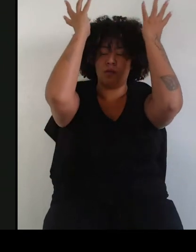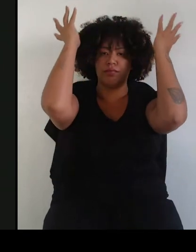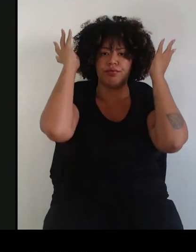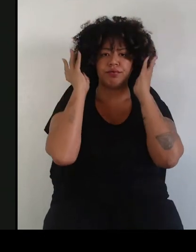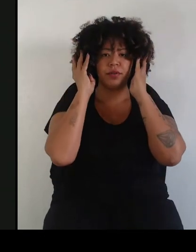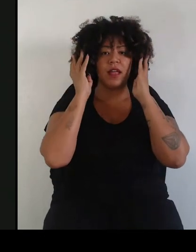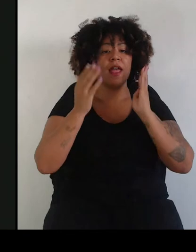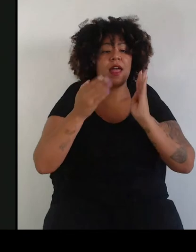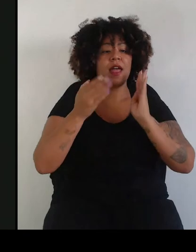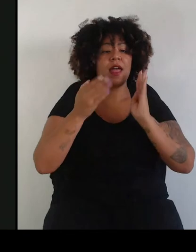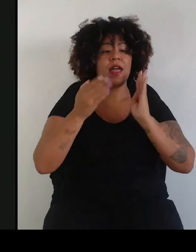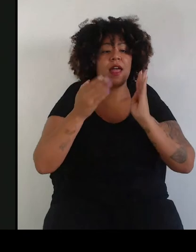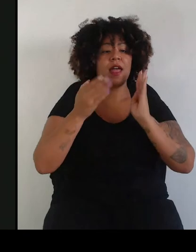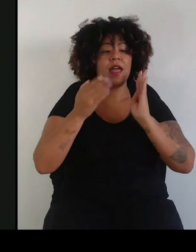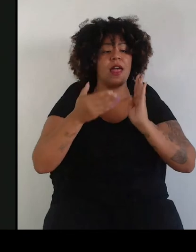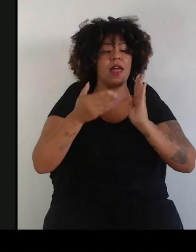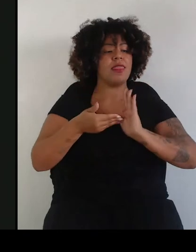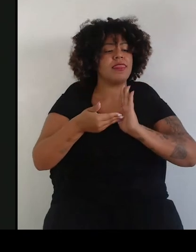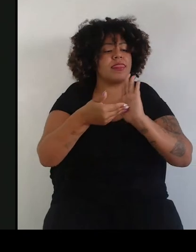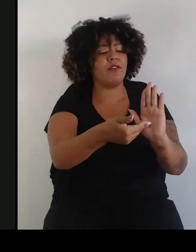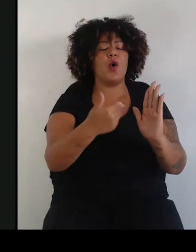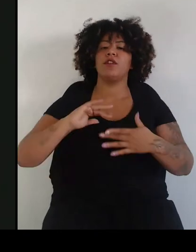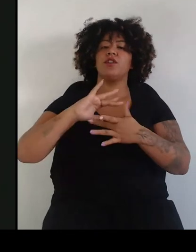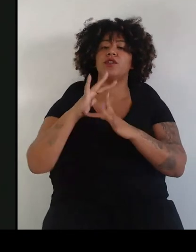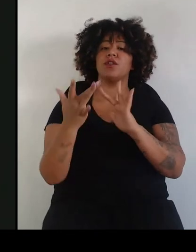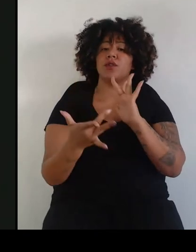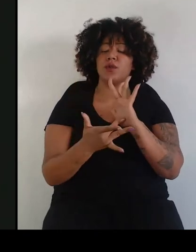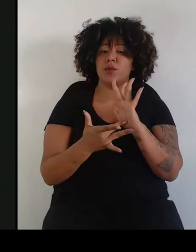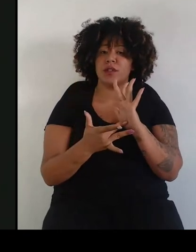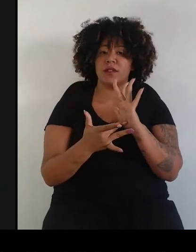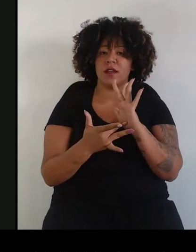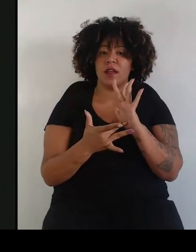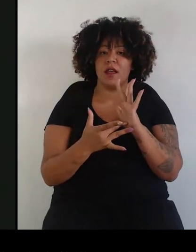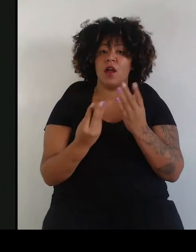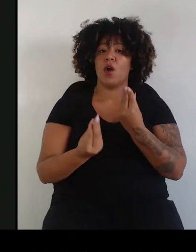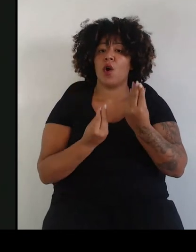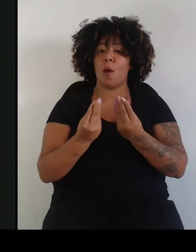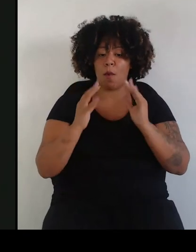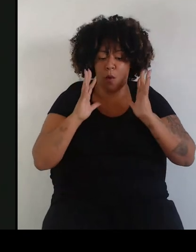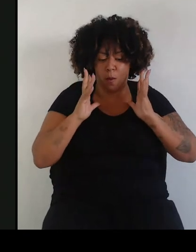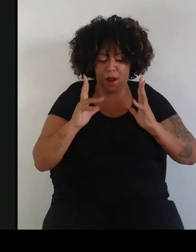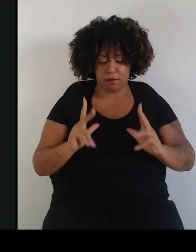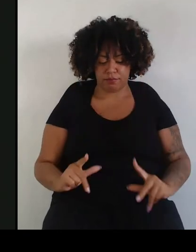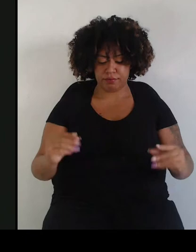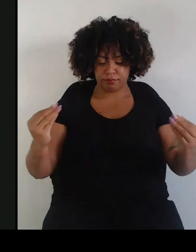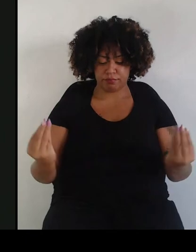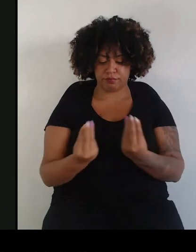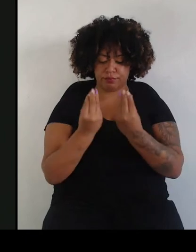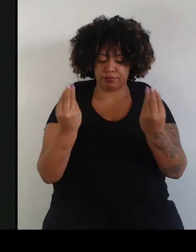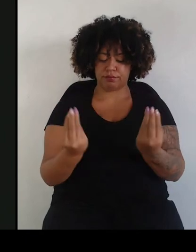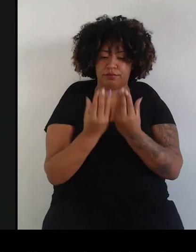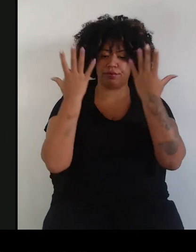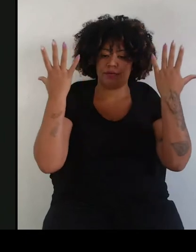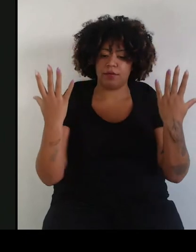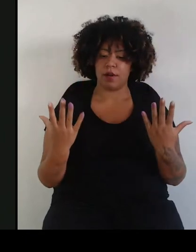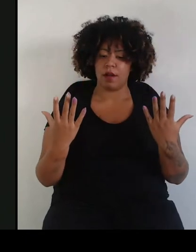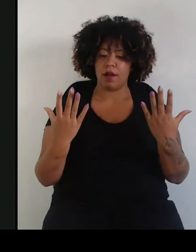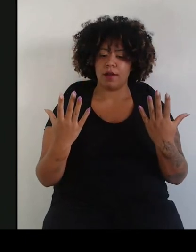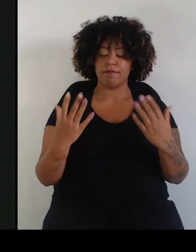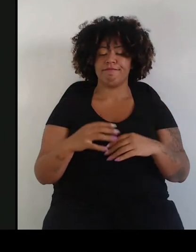para ser consumido no Milagre da Eucaristia portanto